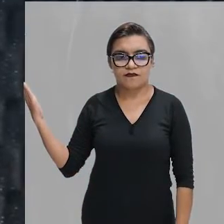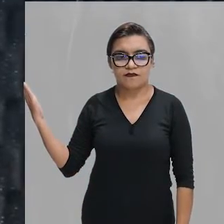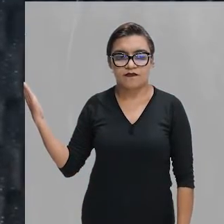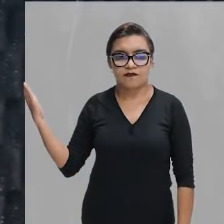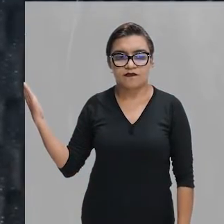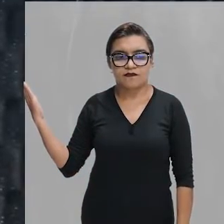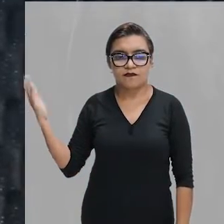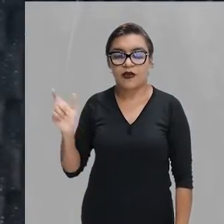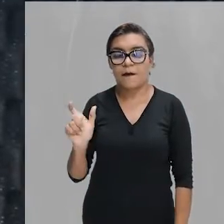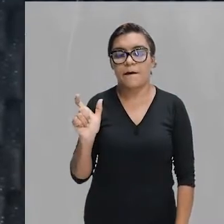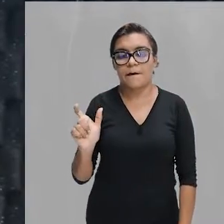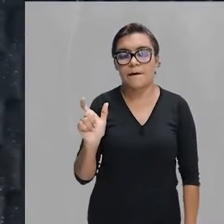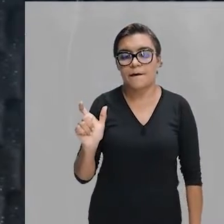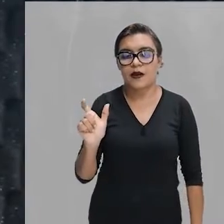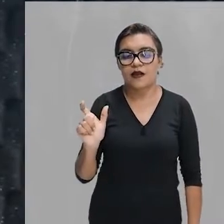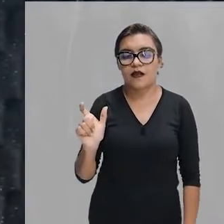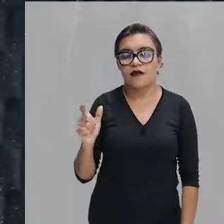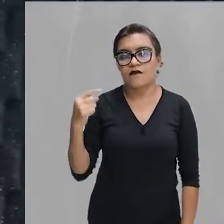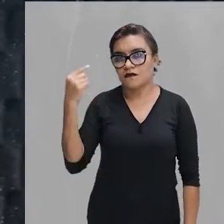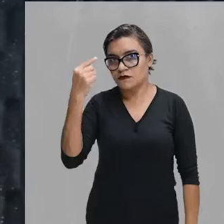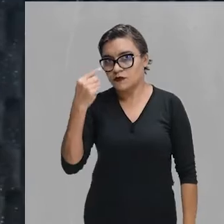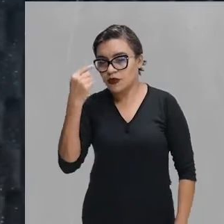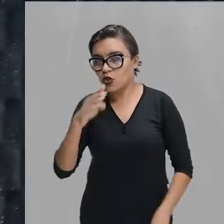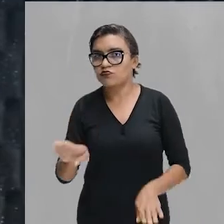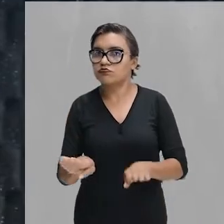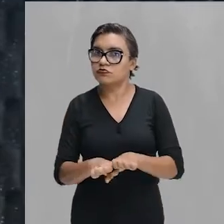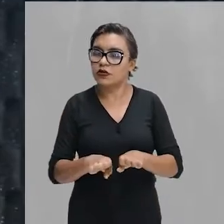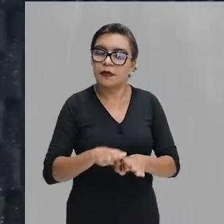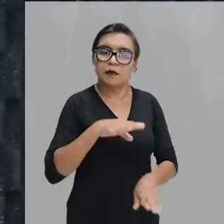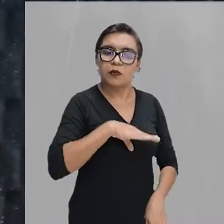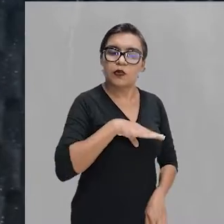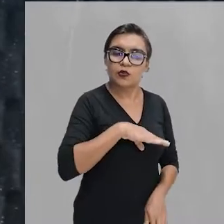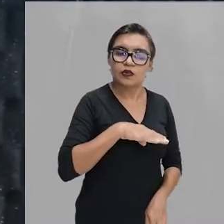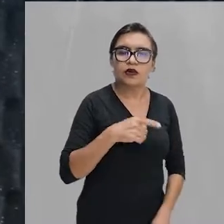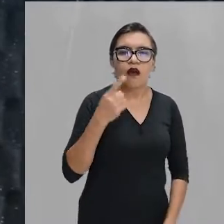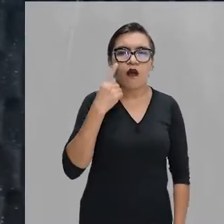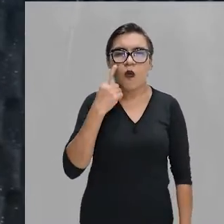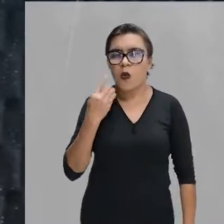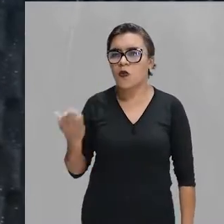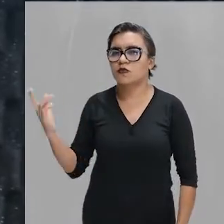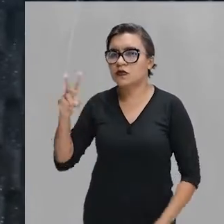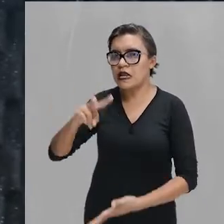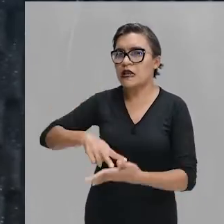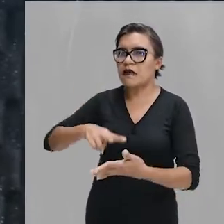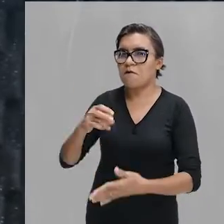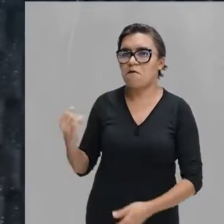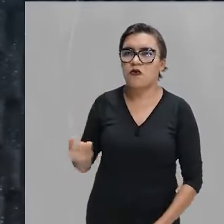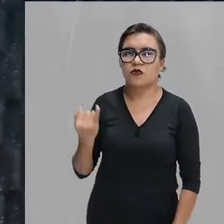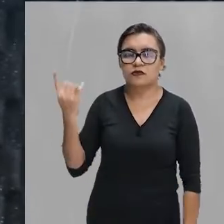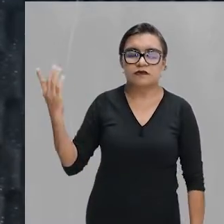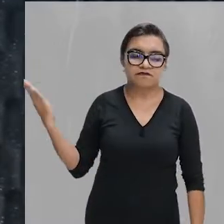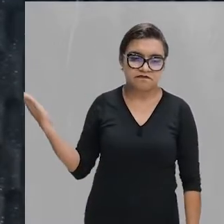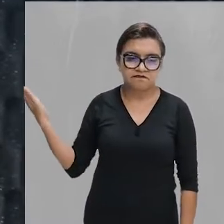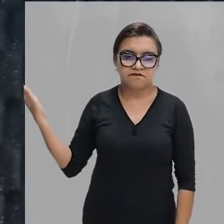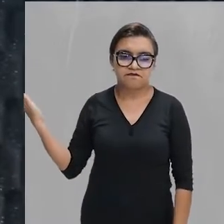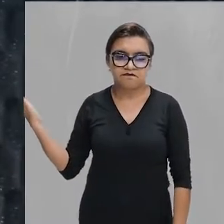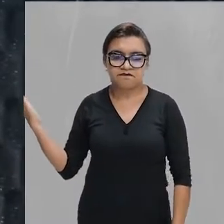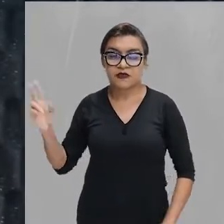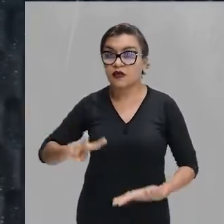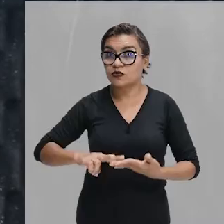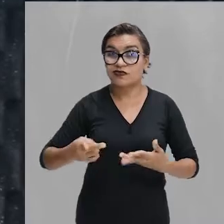Risar-se, cachear-se, encaracolar-se, né? Olha só, risar-se, como é diferente a